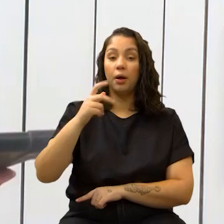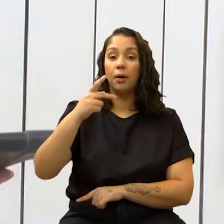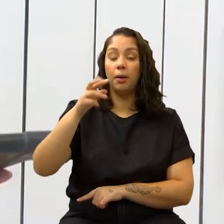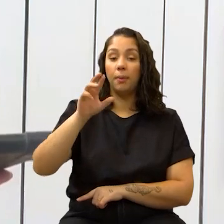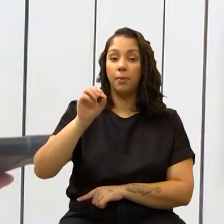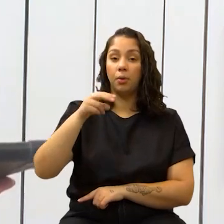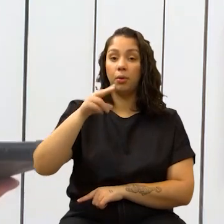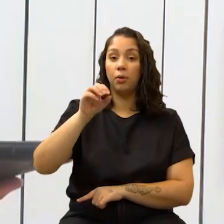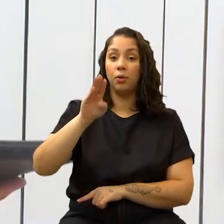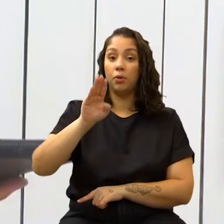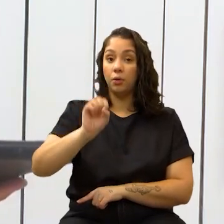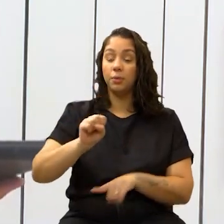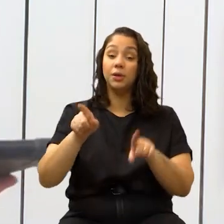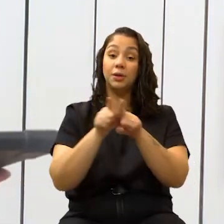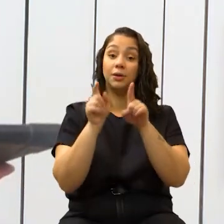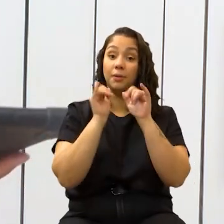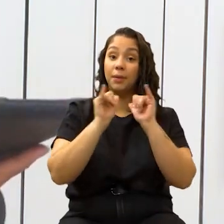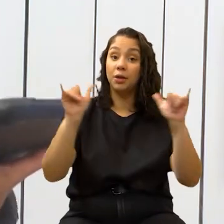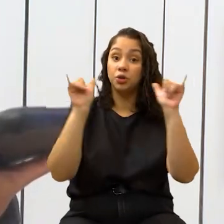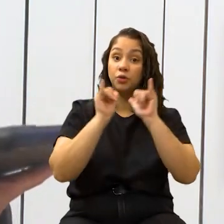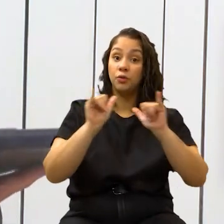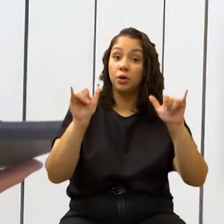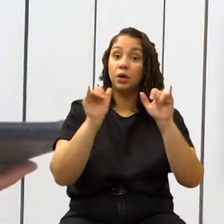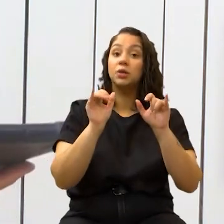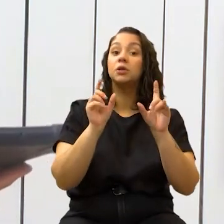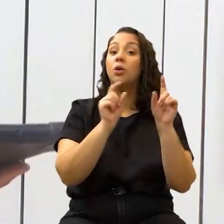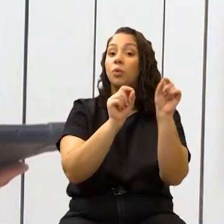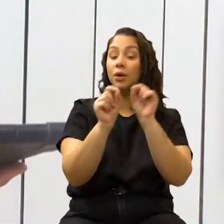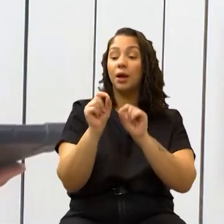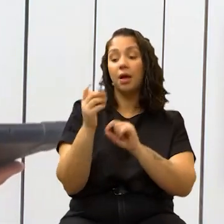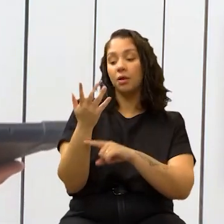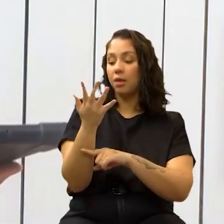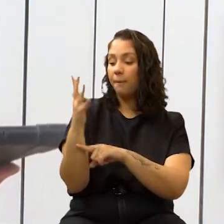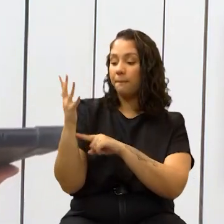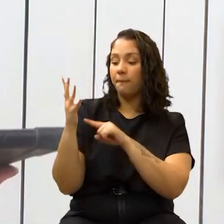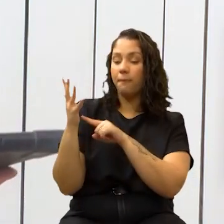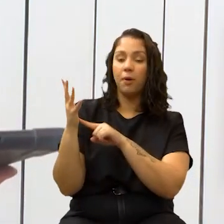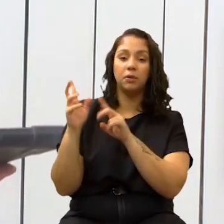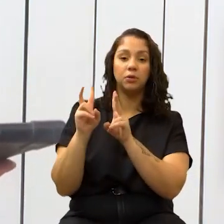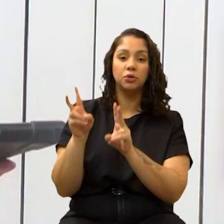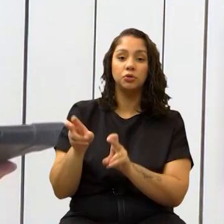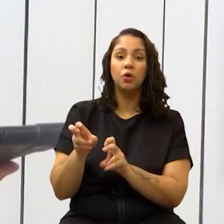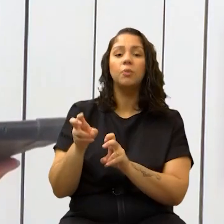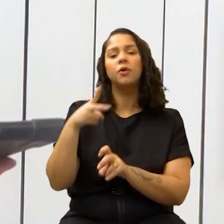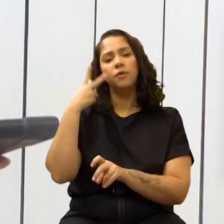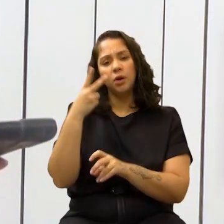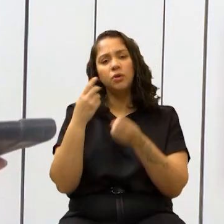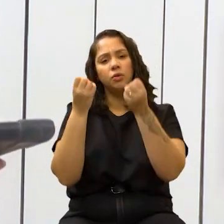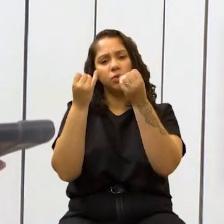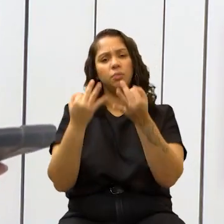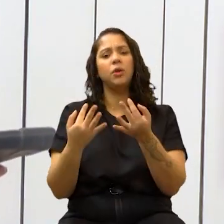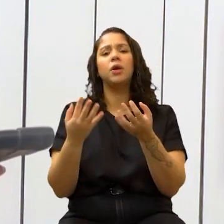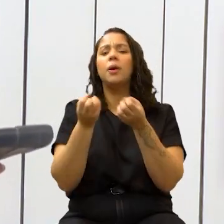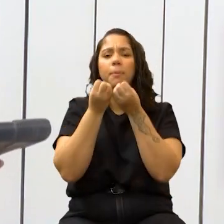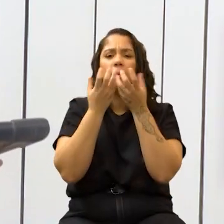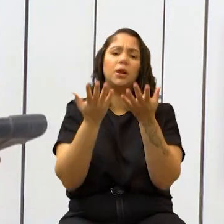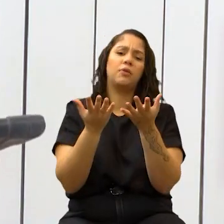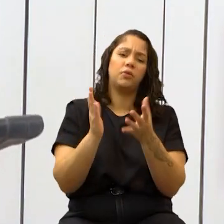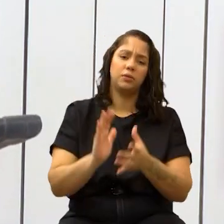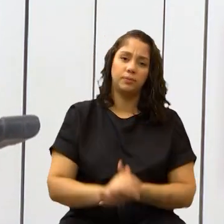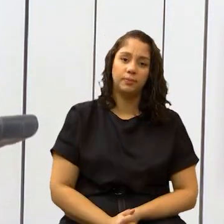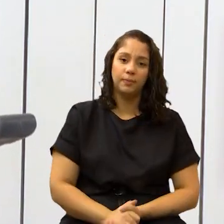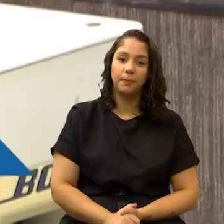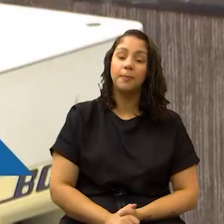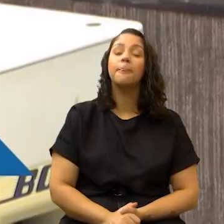escolas municipais, bem como a divulgação de informações sobre a planta. O vereador fala dos